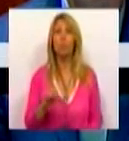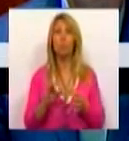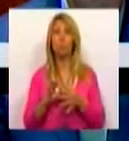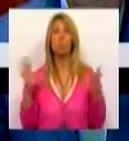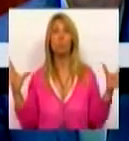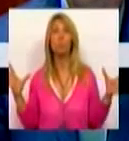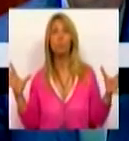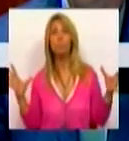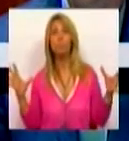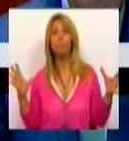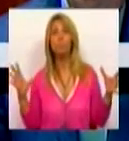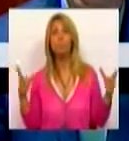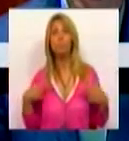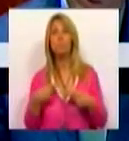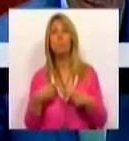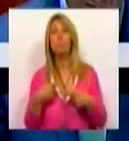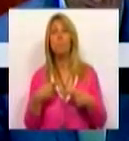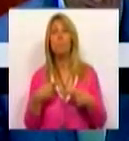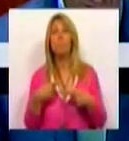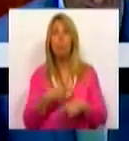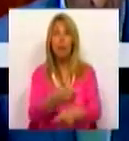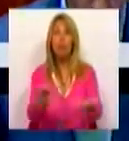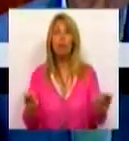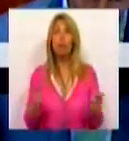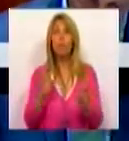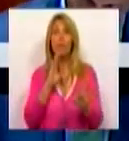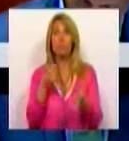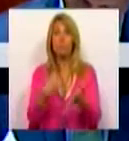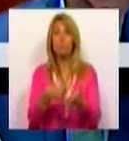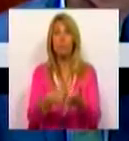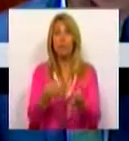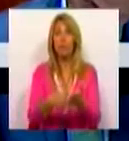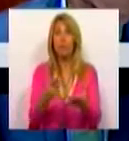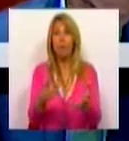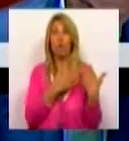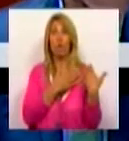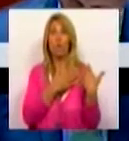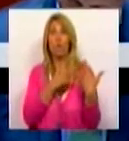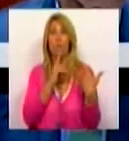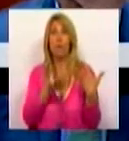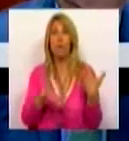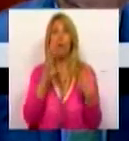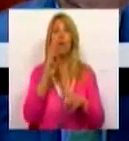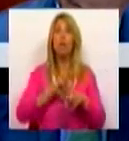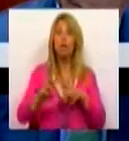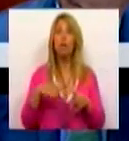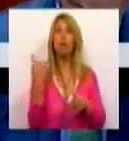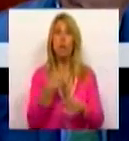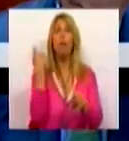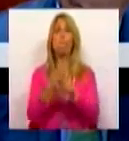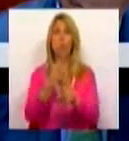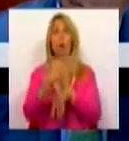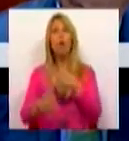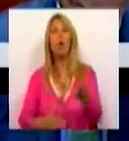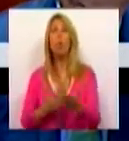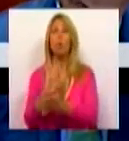desproporcionada da distribuição dos encargos e das responsabilidades no quadro da energia que nós temos mantido a contribuição extraordinária